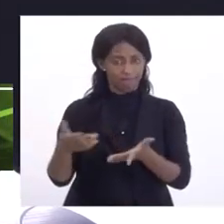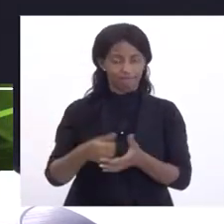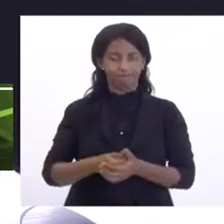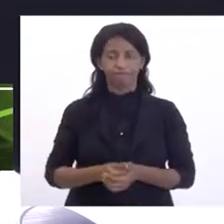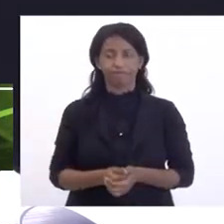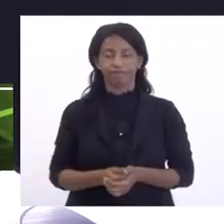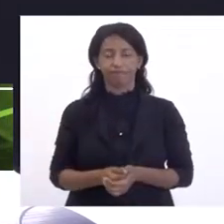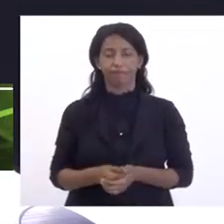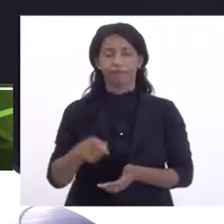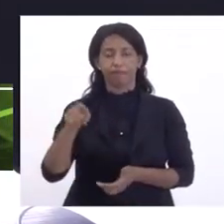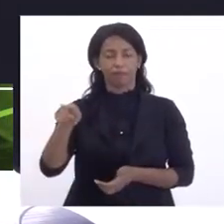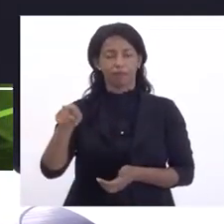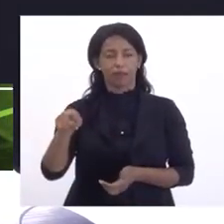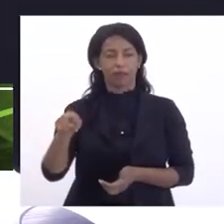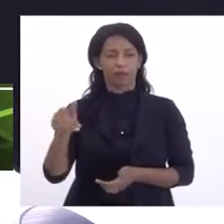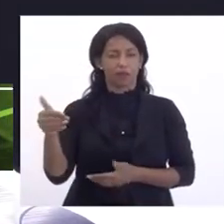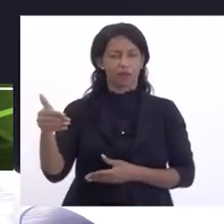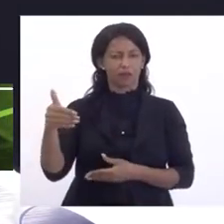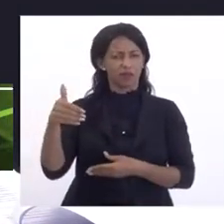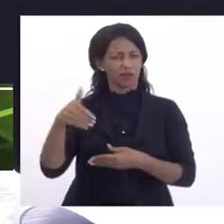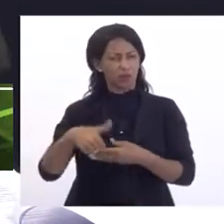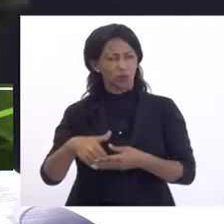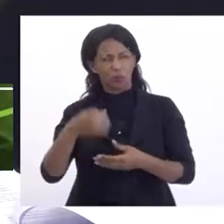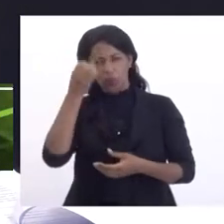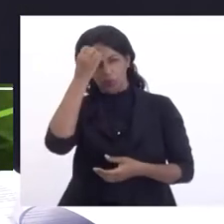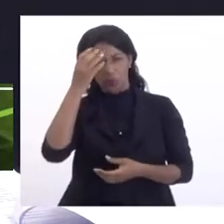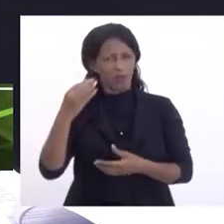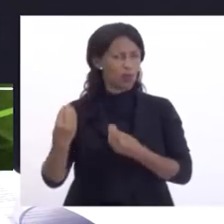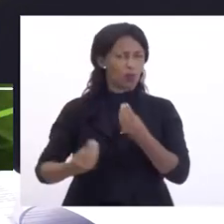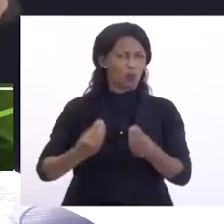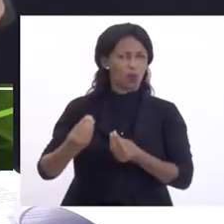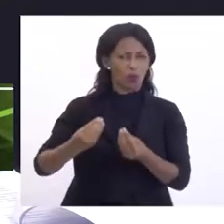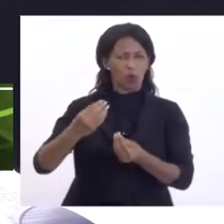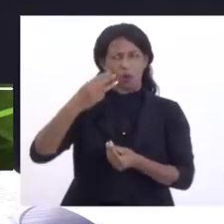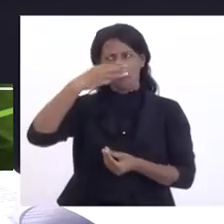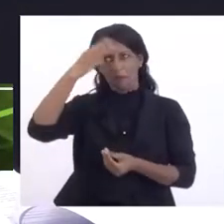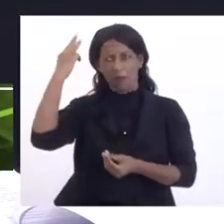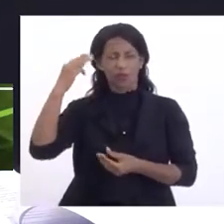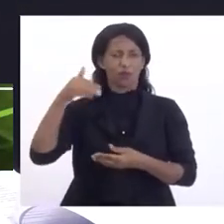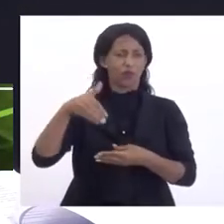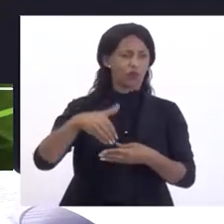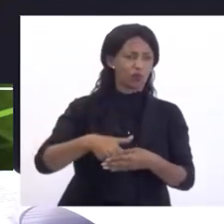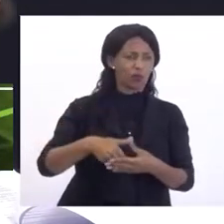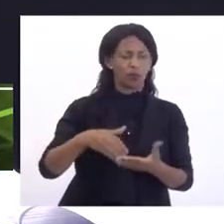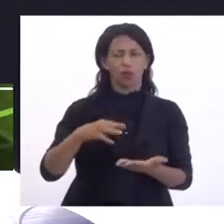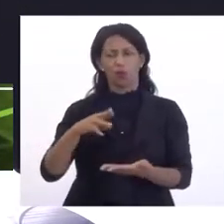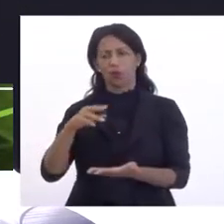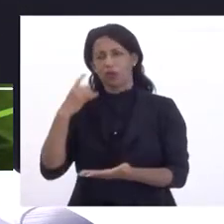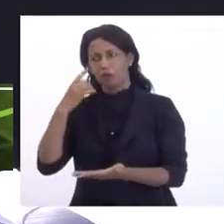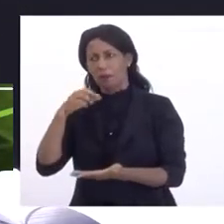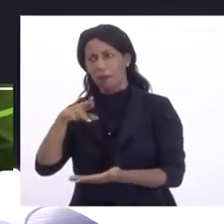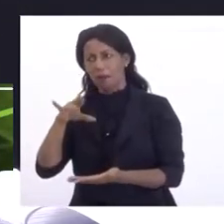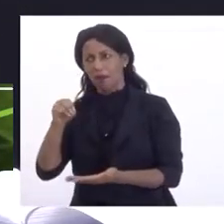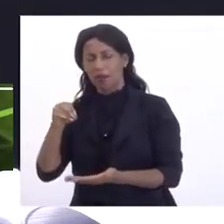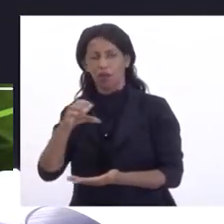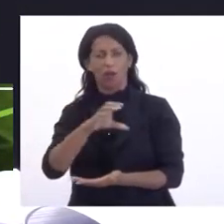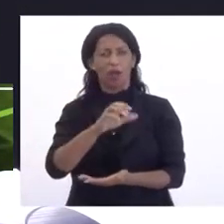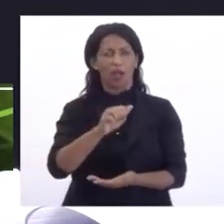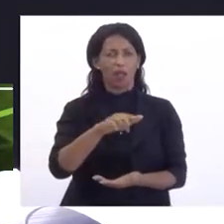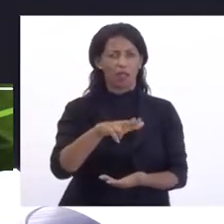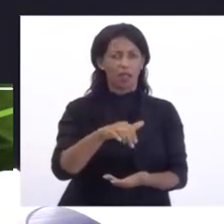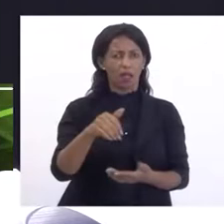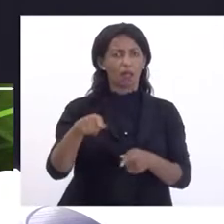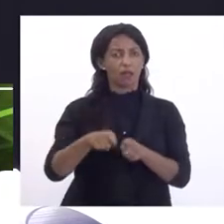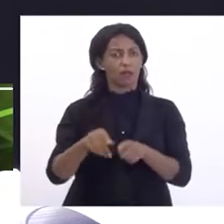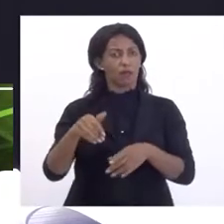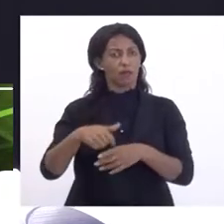mas Vossa Excelência votou, não me lembro como, deputado Márcio Pacheco votou, deputado Márcio Canella votou. Eu aqui